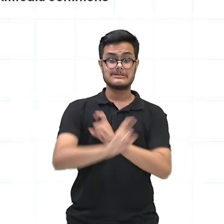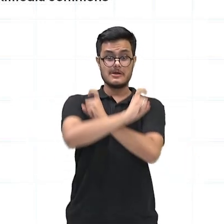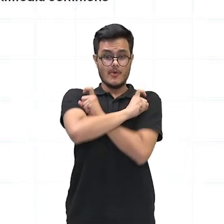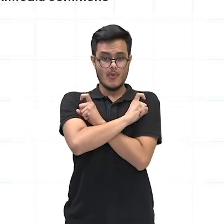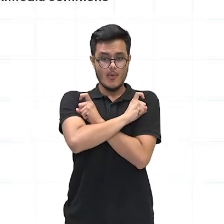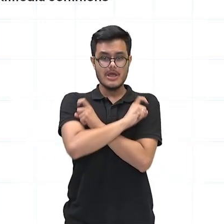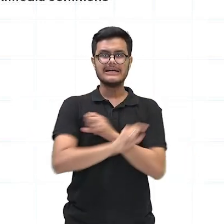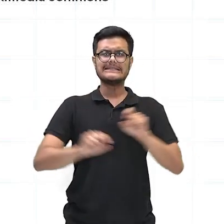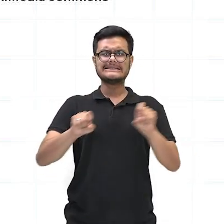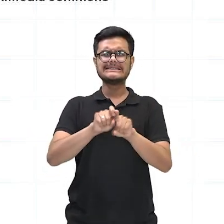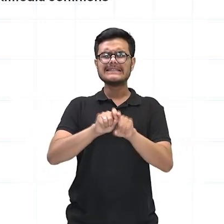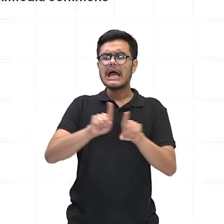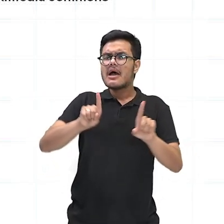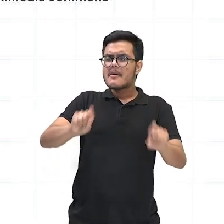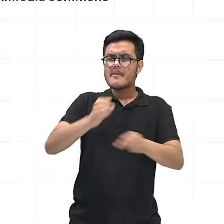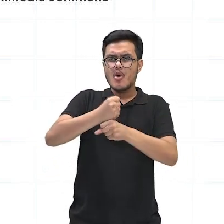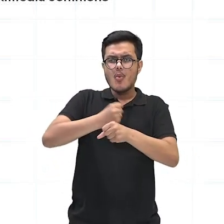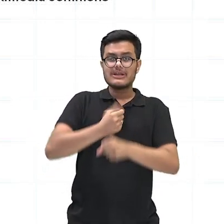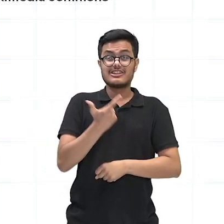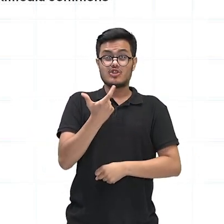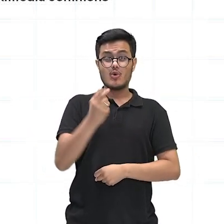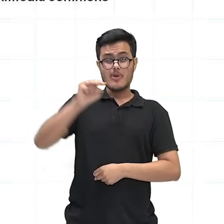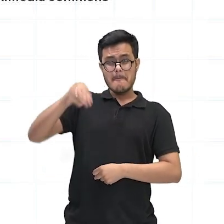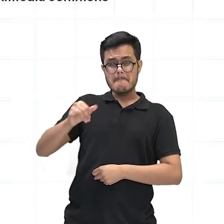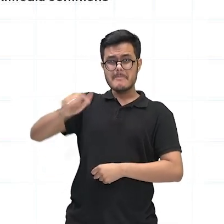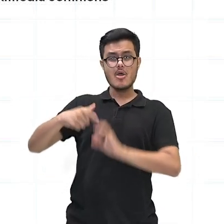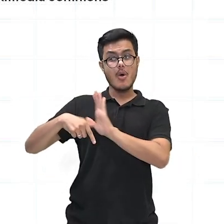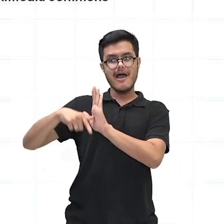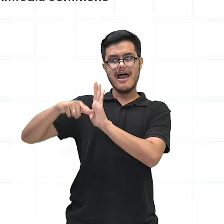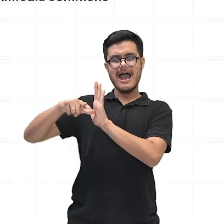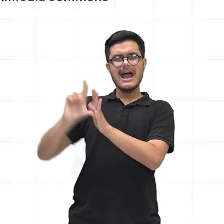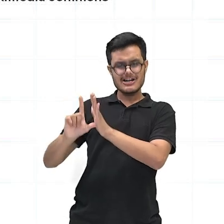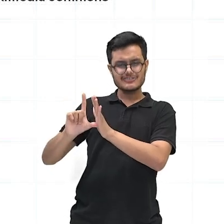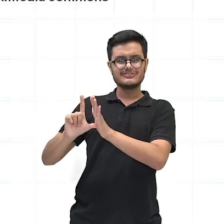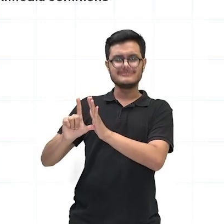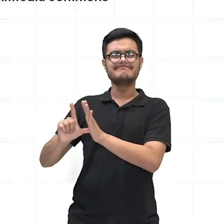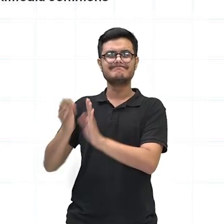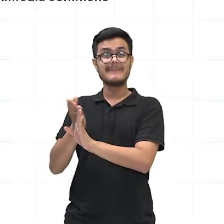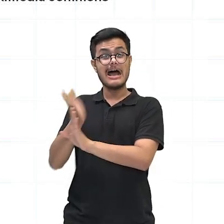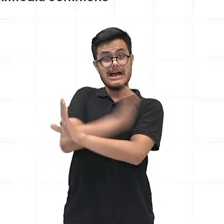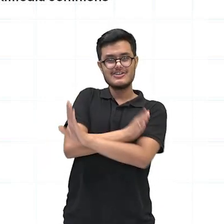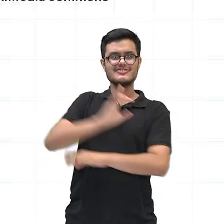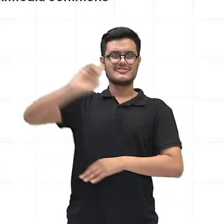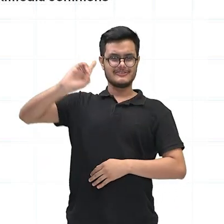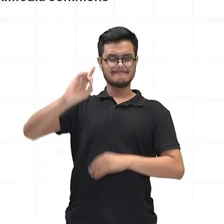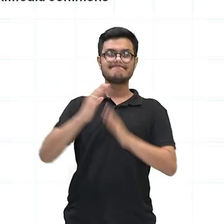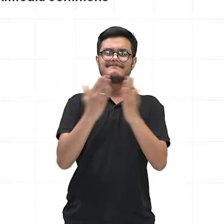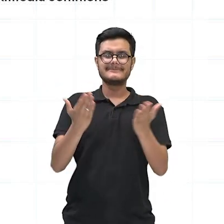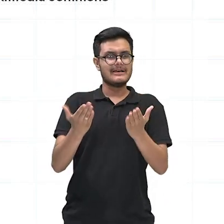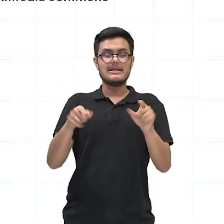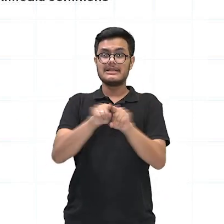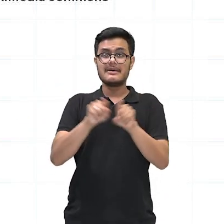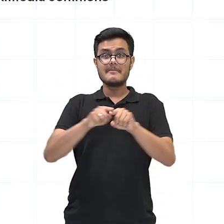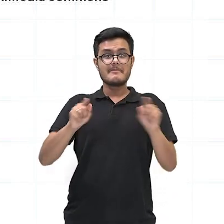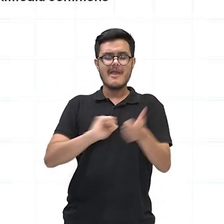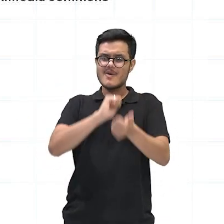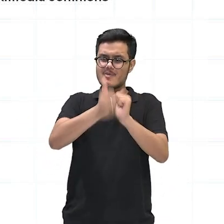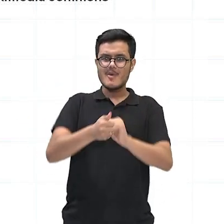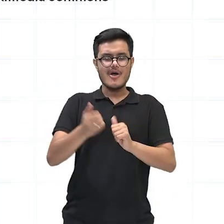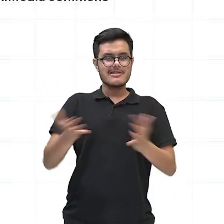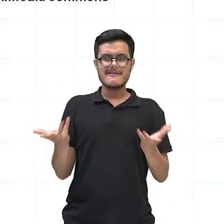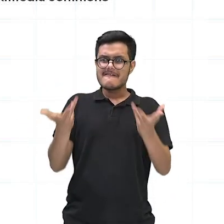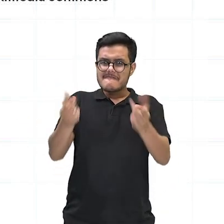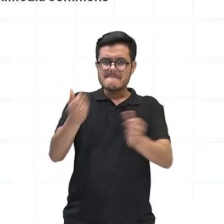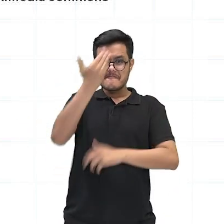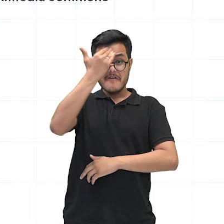de 2000 anos antes de Cristo. O esporte também fez sucesso na Grécia, então já faz um tempão, né,